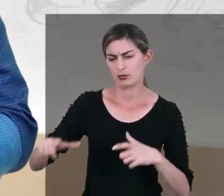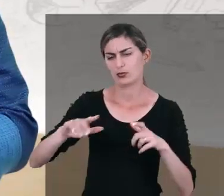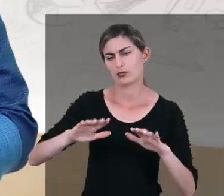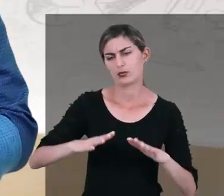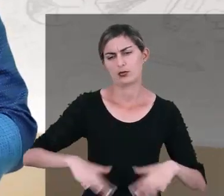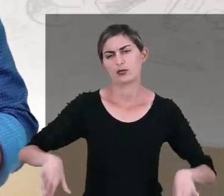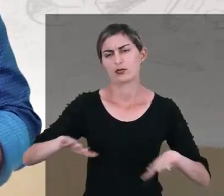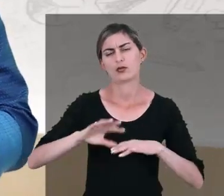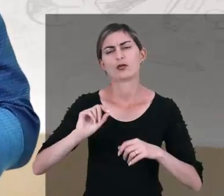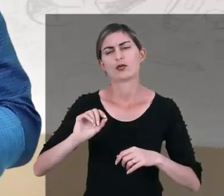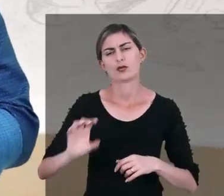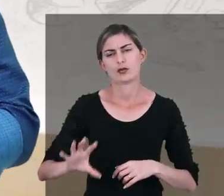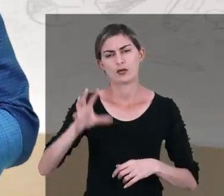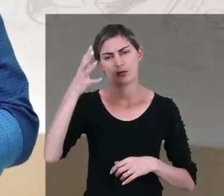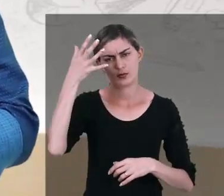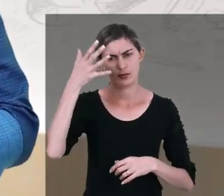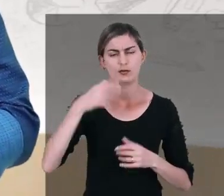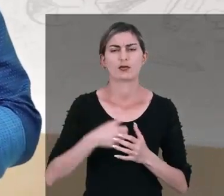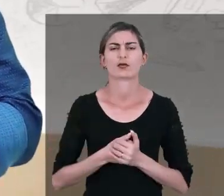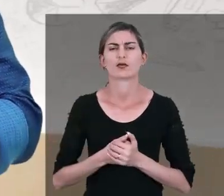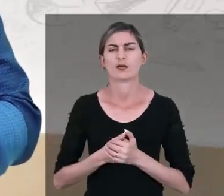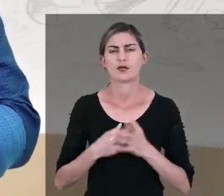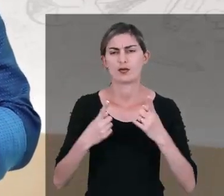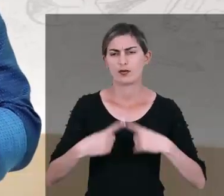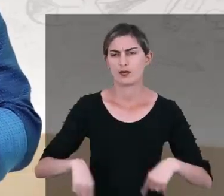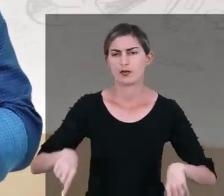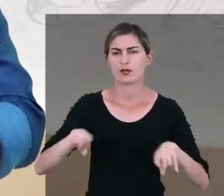né? Então, o que é que acontece? Nós vamos